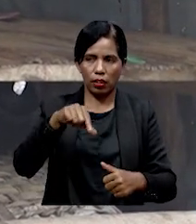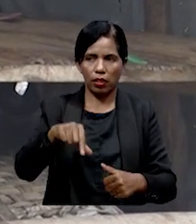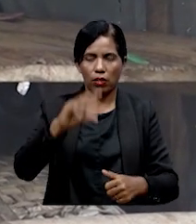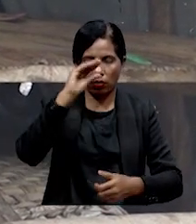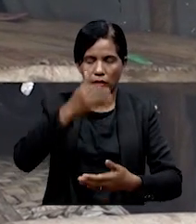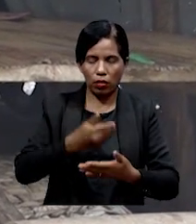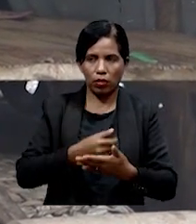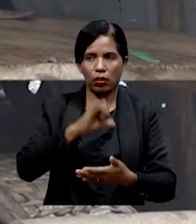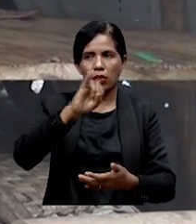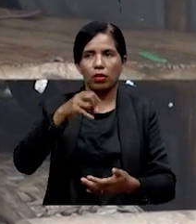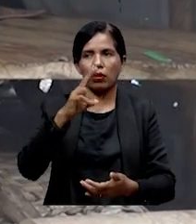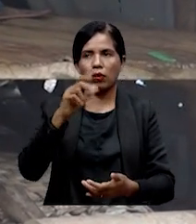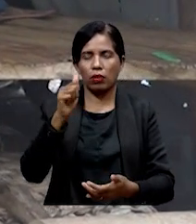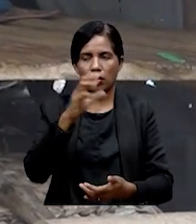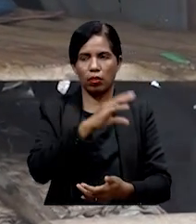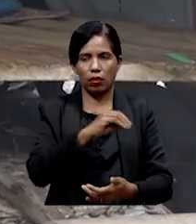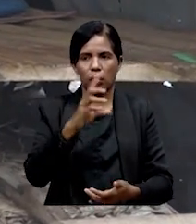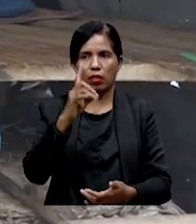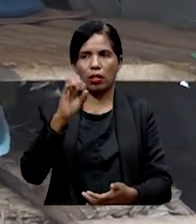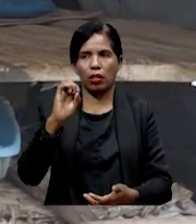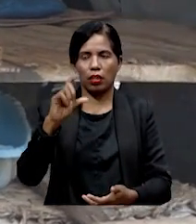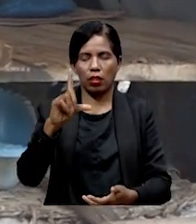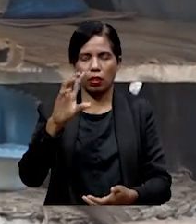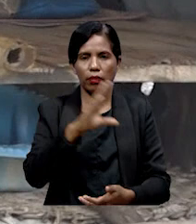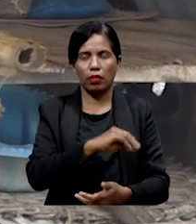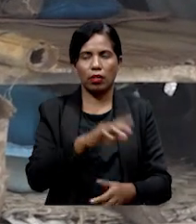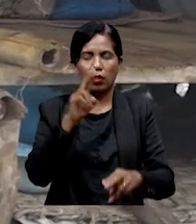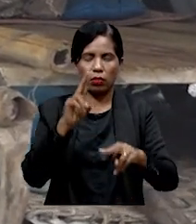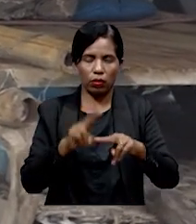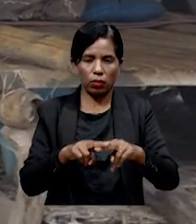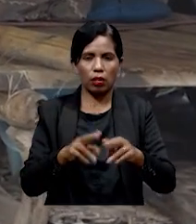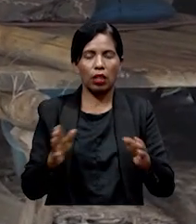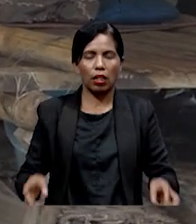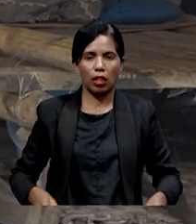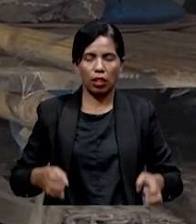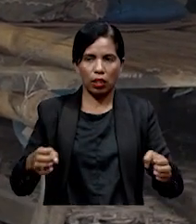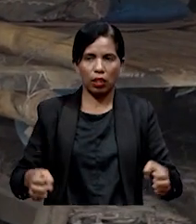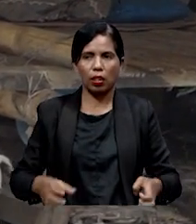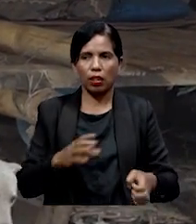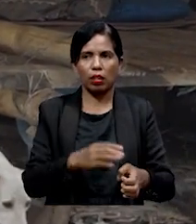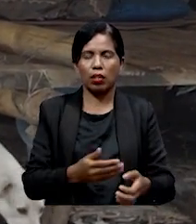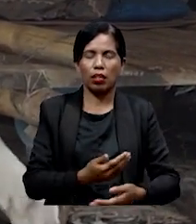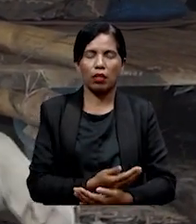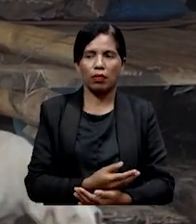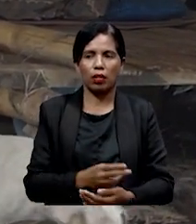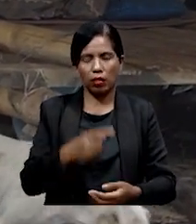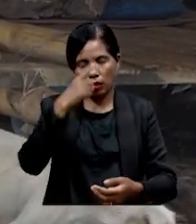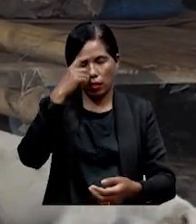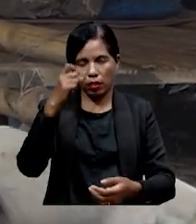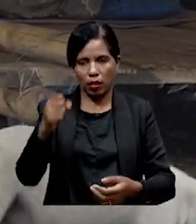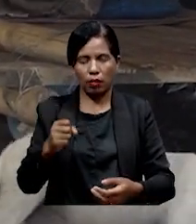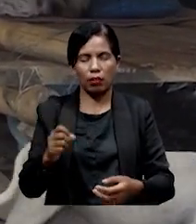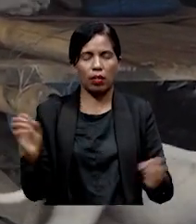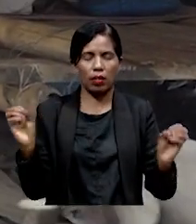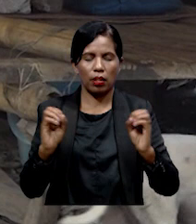Rusi, Julião dos Santos, ou Delfina. Lívia, tu reti a cadeira roda, nebe bebai ni avô feto usa, tamba Lívia, la e a